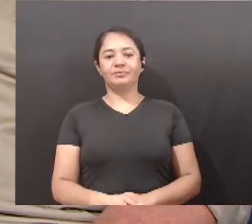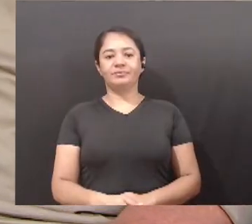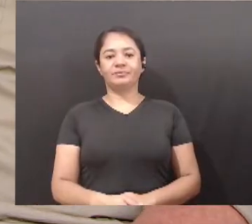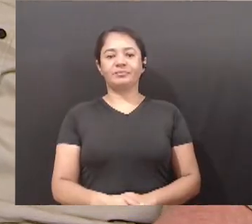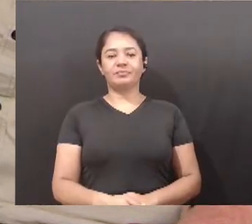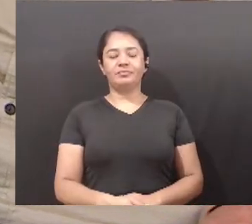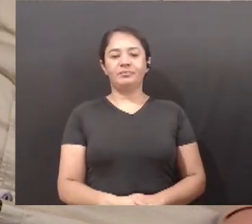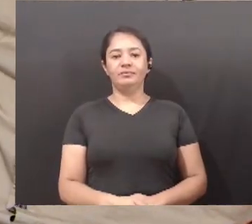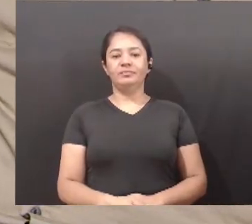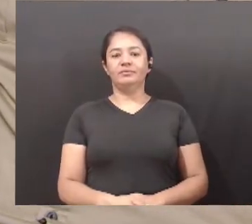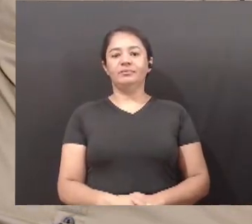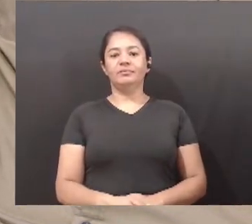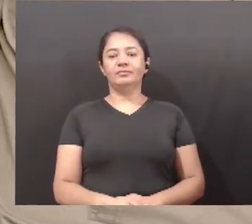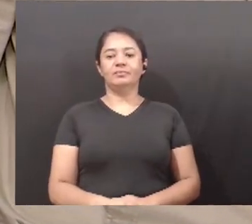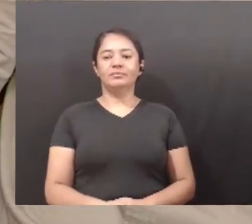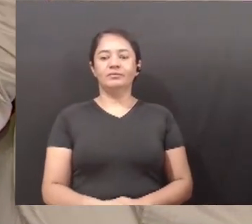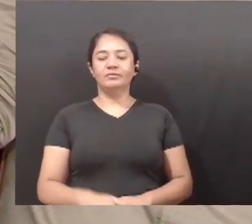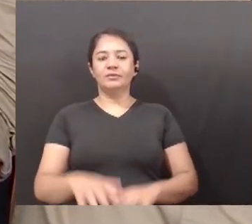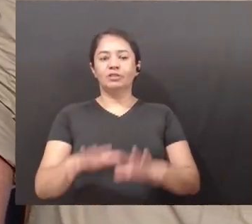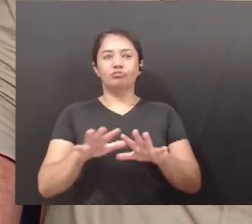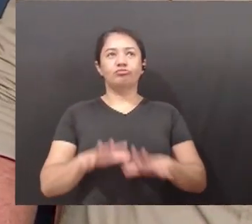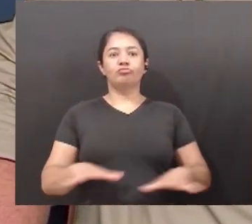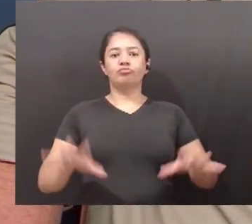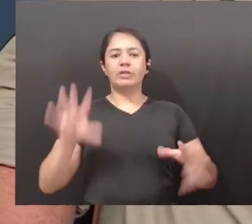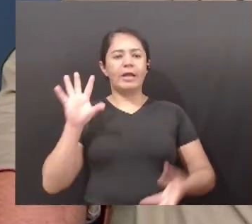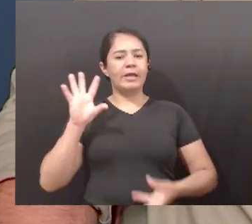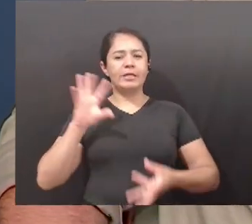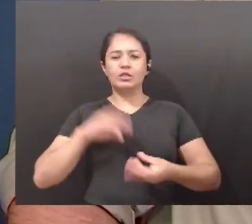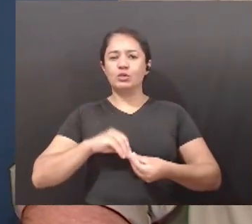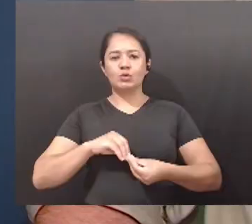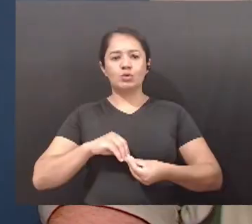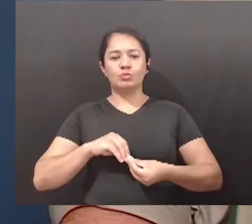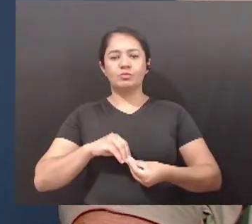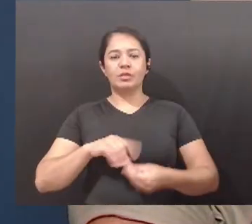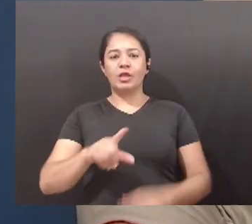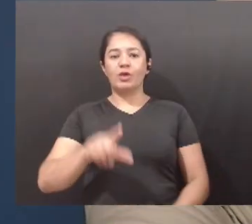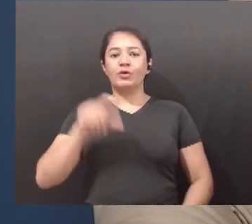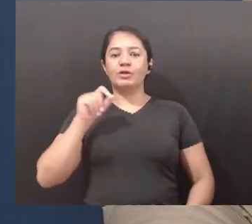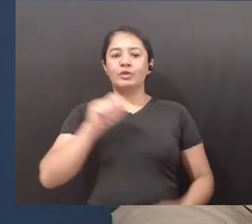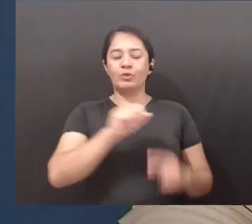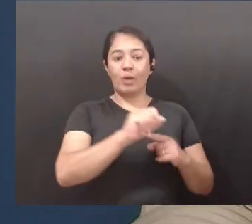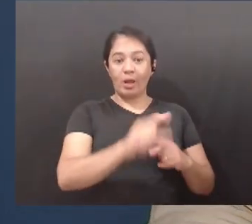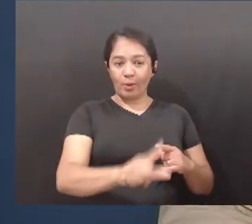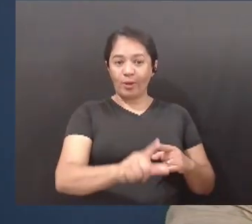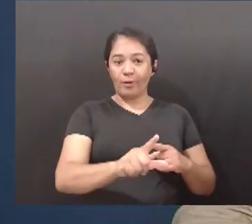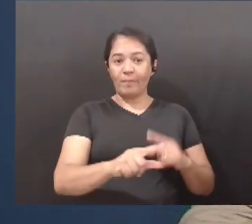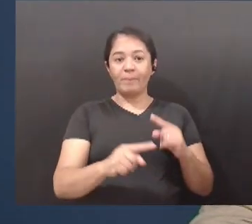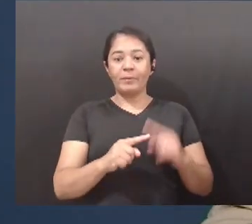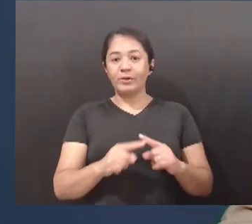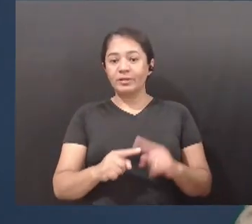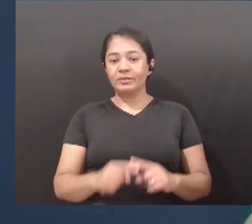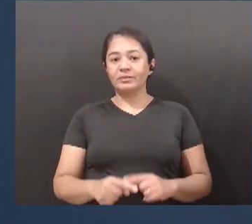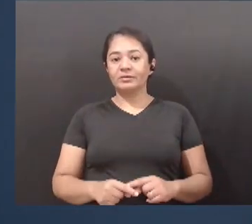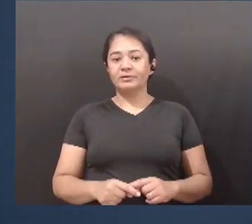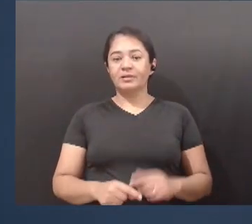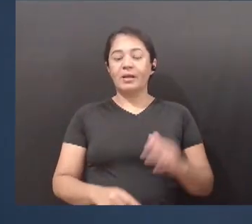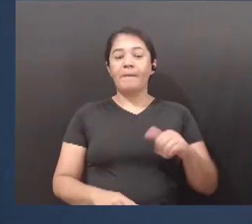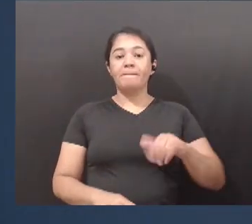de forma bem resumida, eu opto pelo aluguel. Por quê? Porque ele dá mais facilidade na hora de